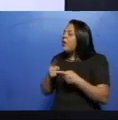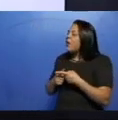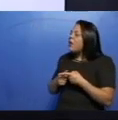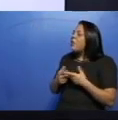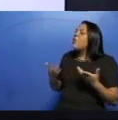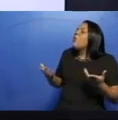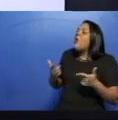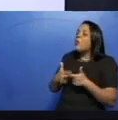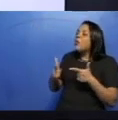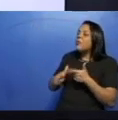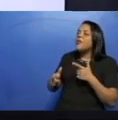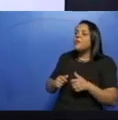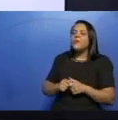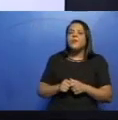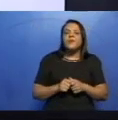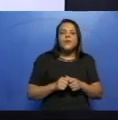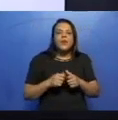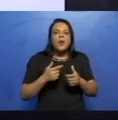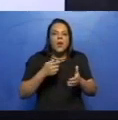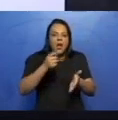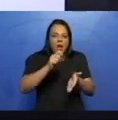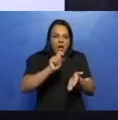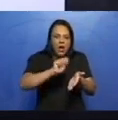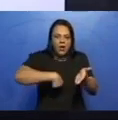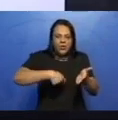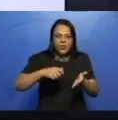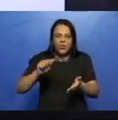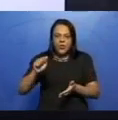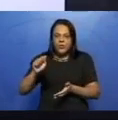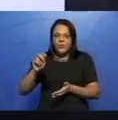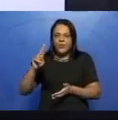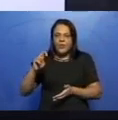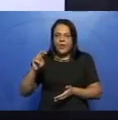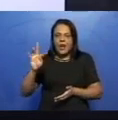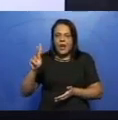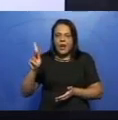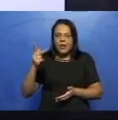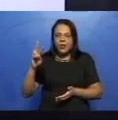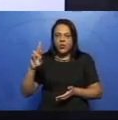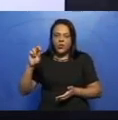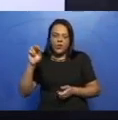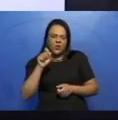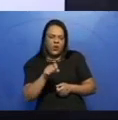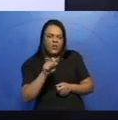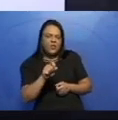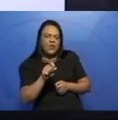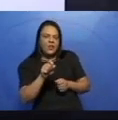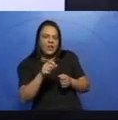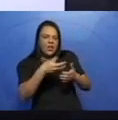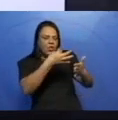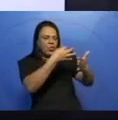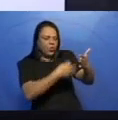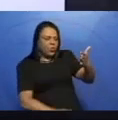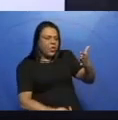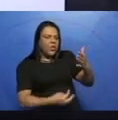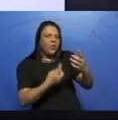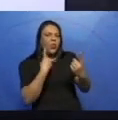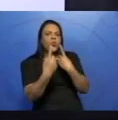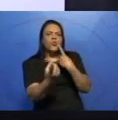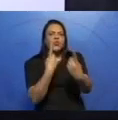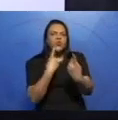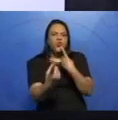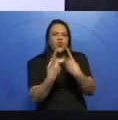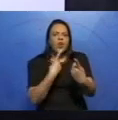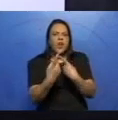Arthur de Carvalho. Olha quantos diálogos que nós temos aqui. Quantas